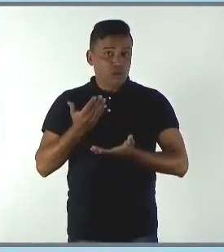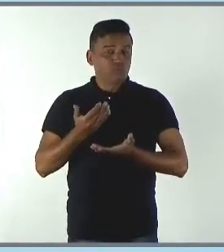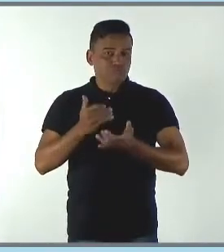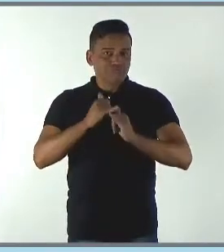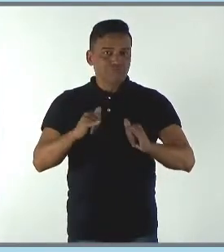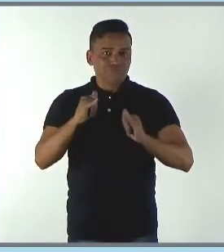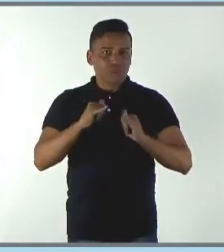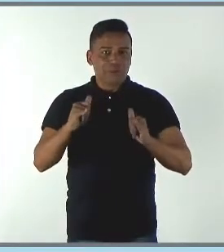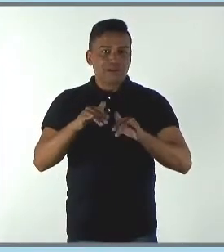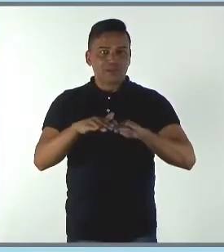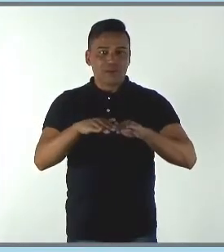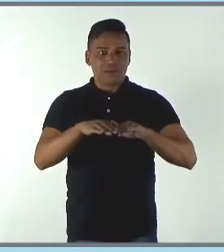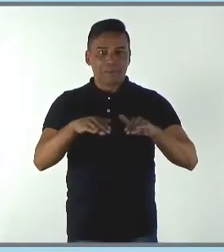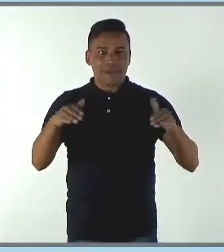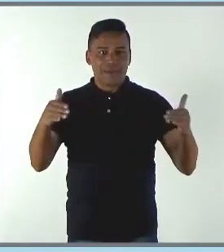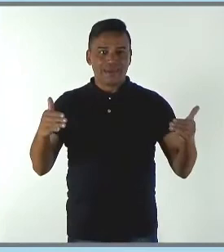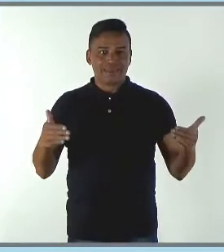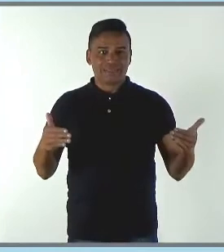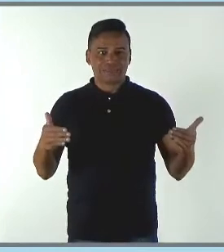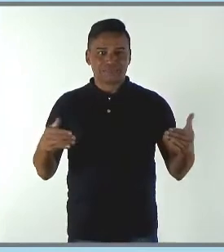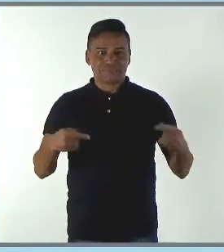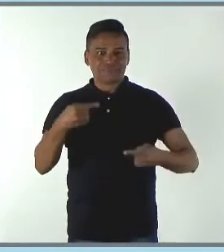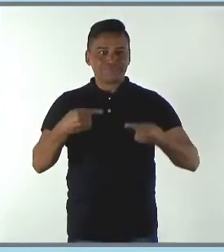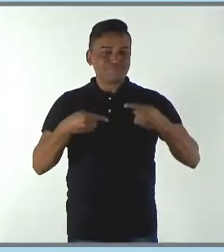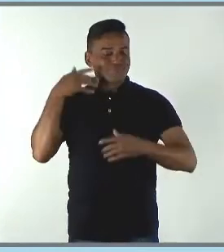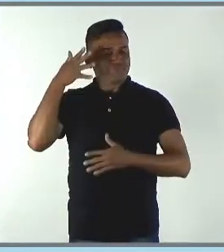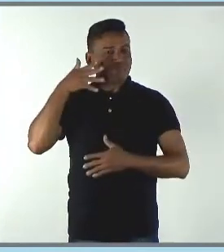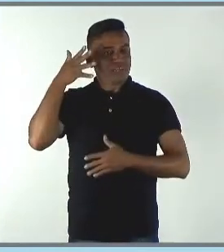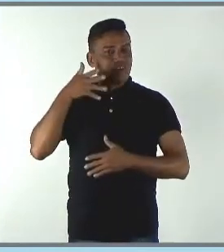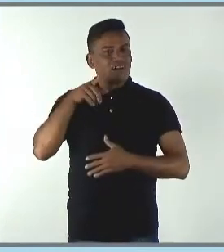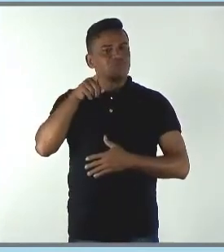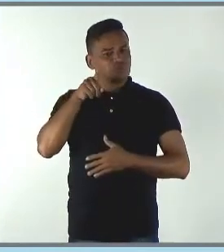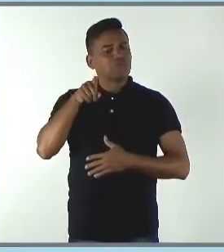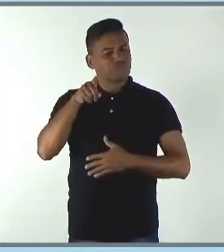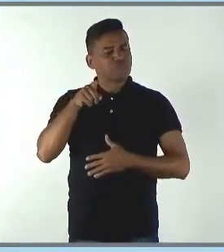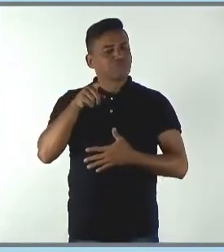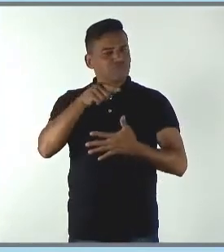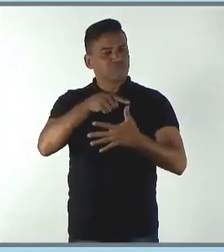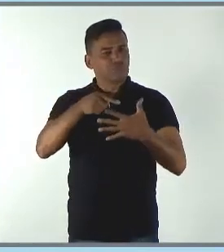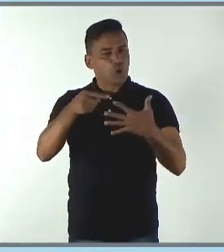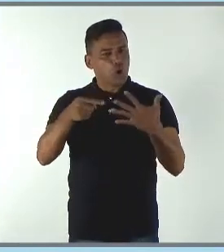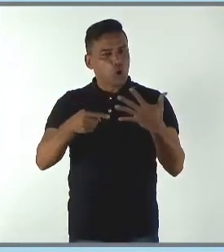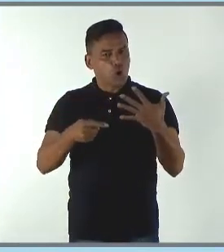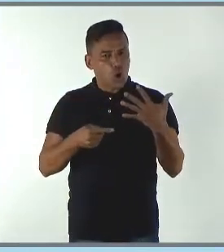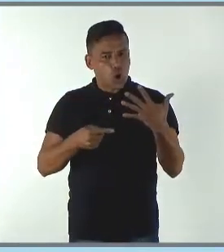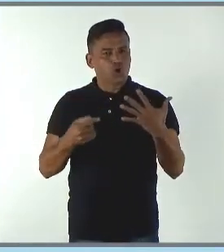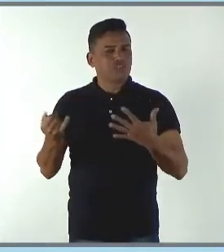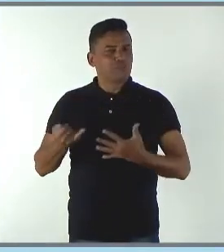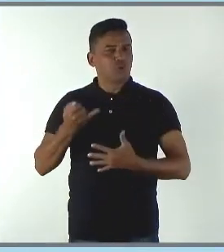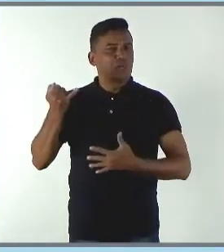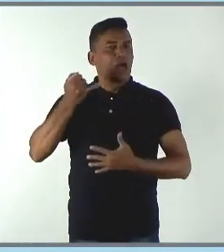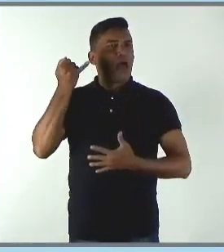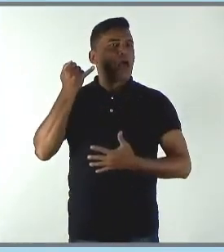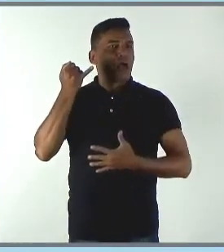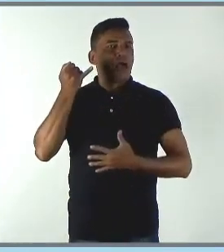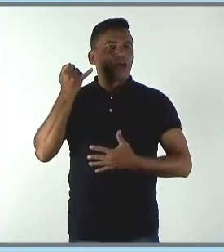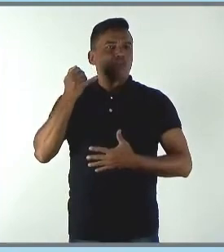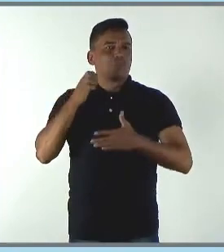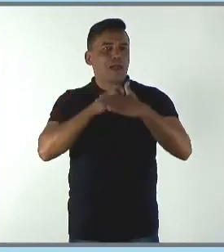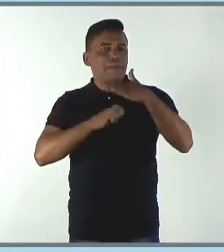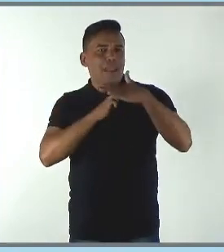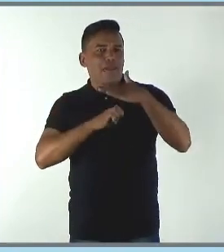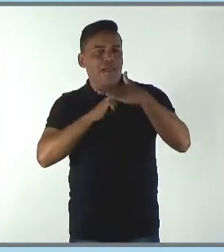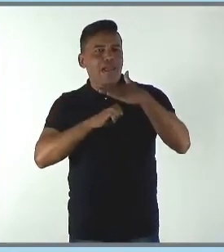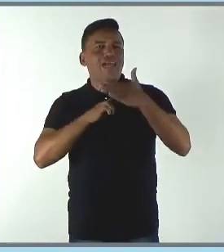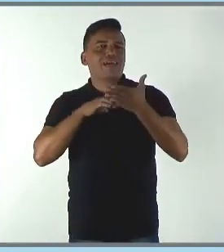da mesa de amanhã. Edmilson tocou em pontos muito importantes aí da edição, da história da edição no país, enfim. Amanhã